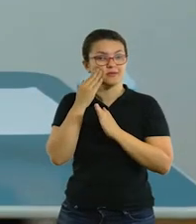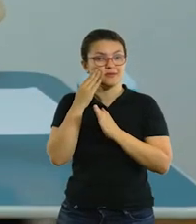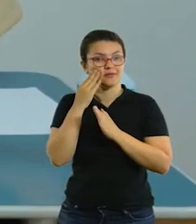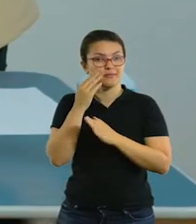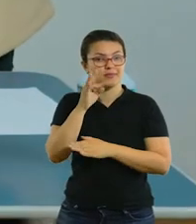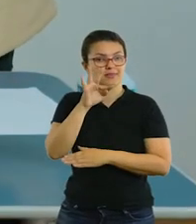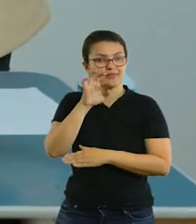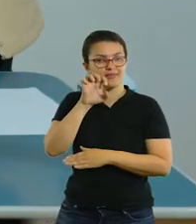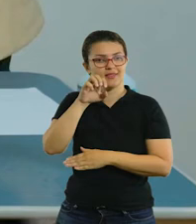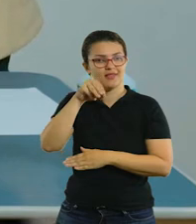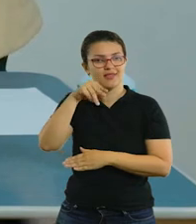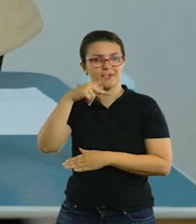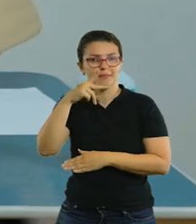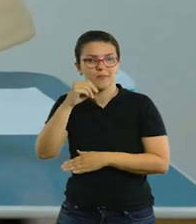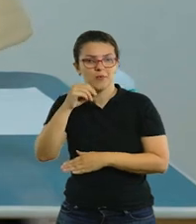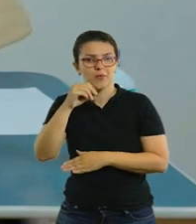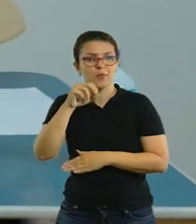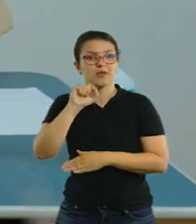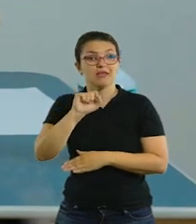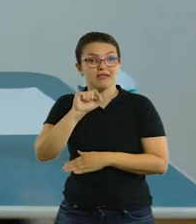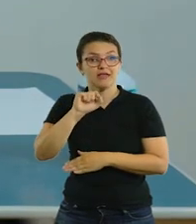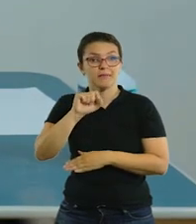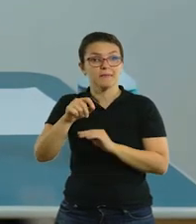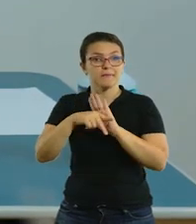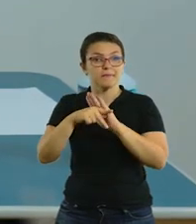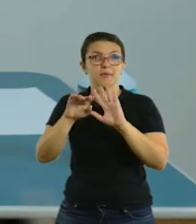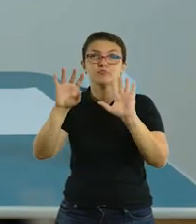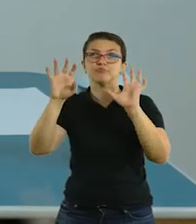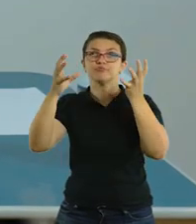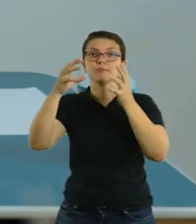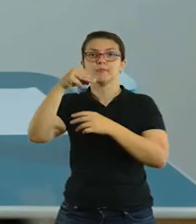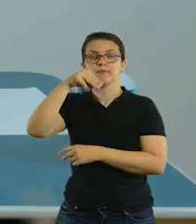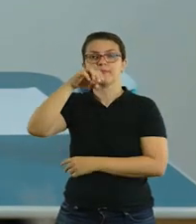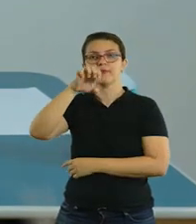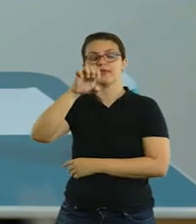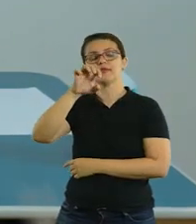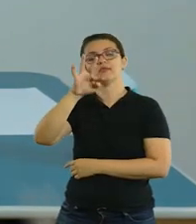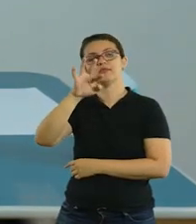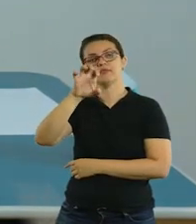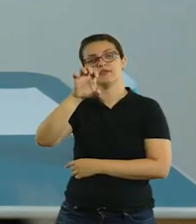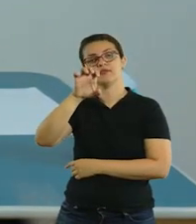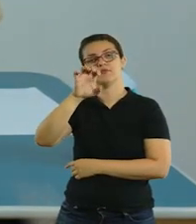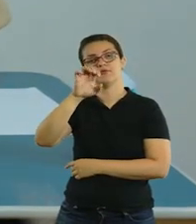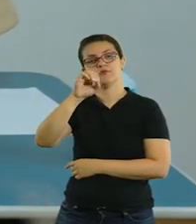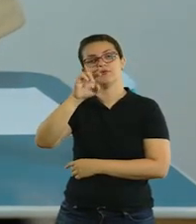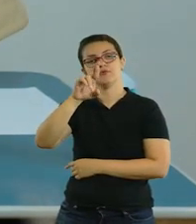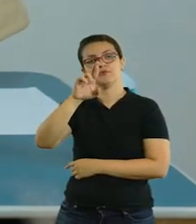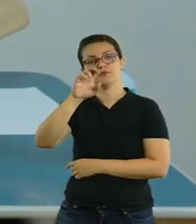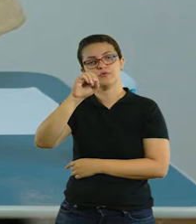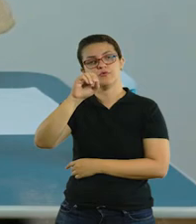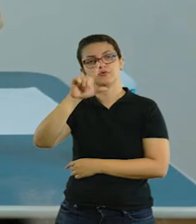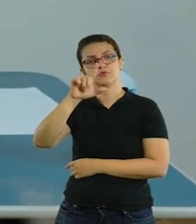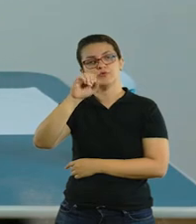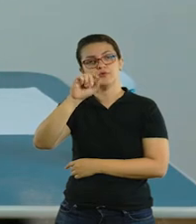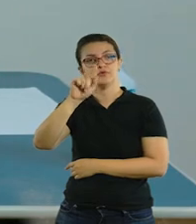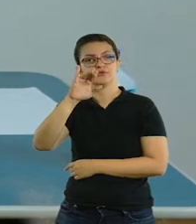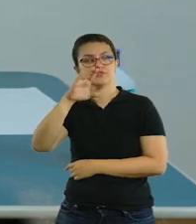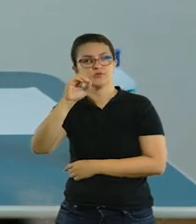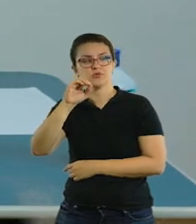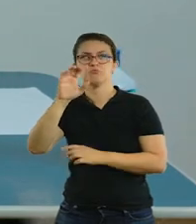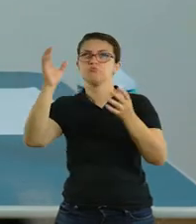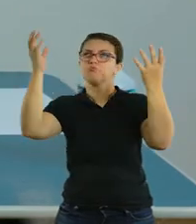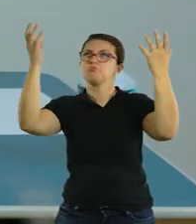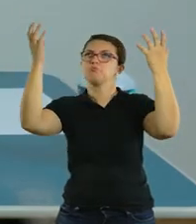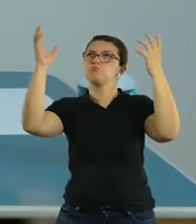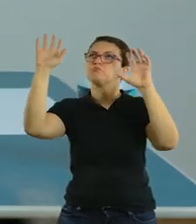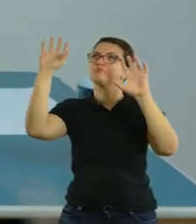ele é chamado de tempo meteorológico, tá? Que é o estado da atmosfera em determinado lugar e momento. Em um mesmo dia,